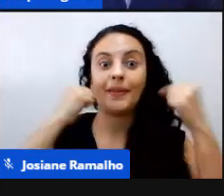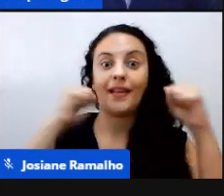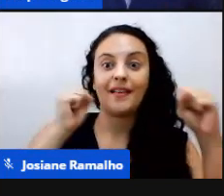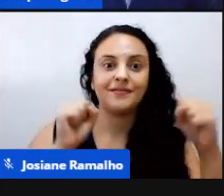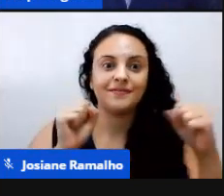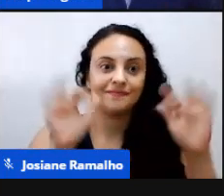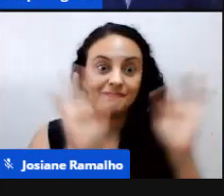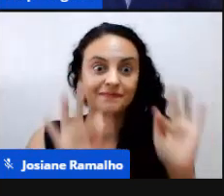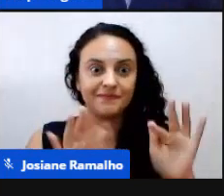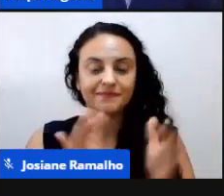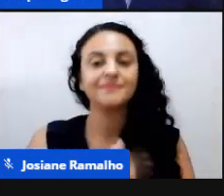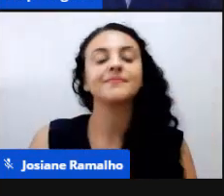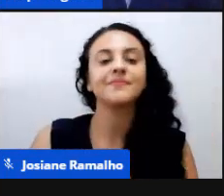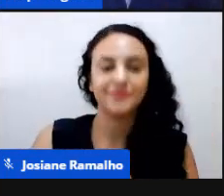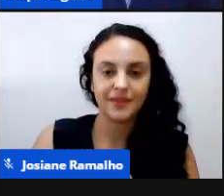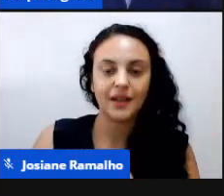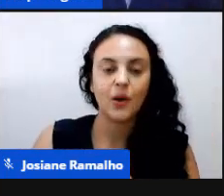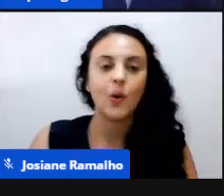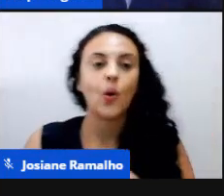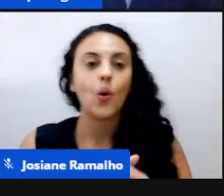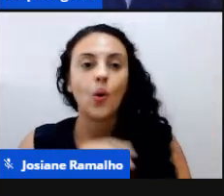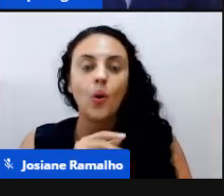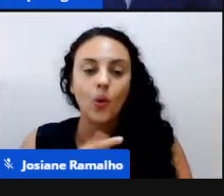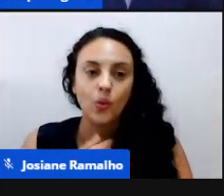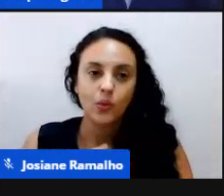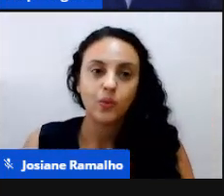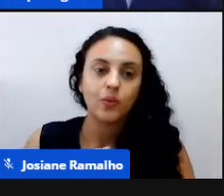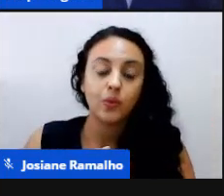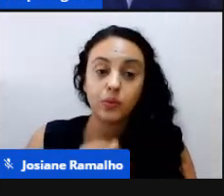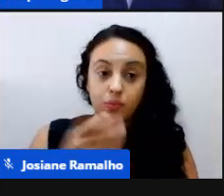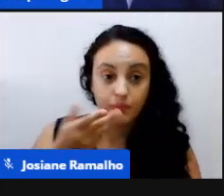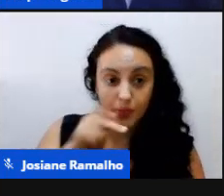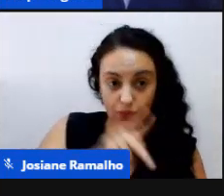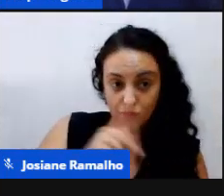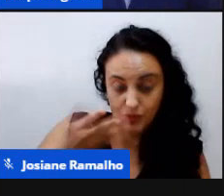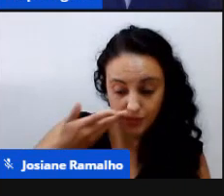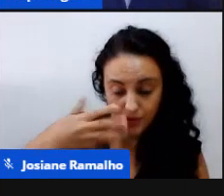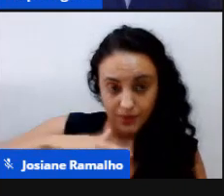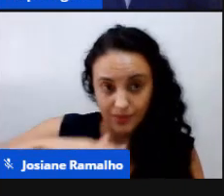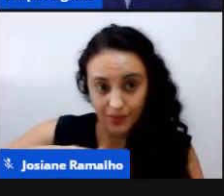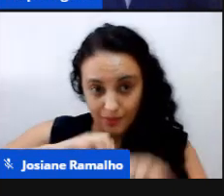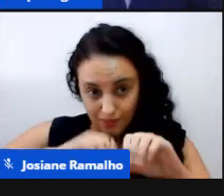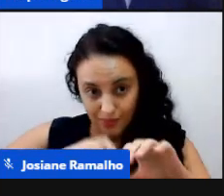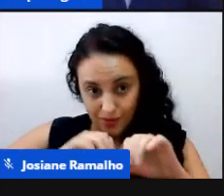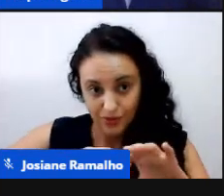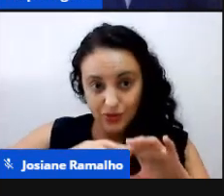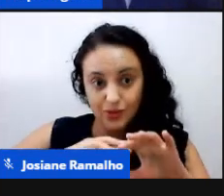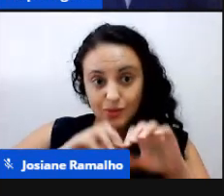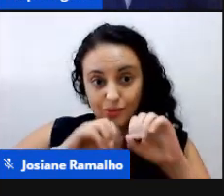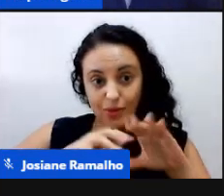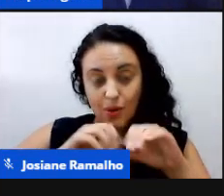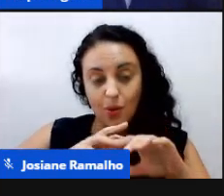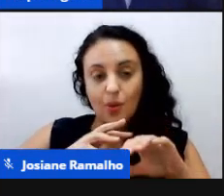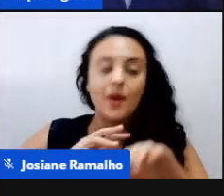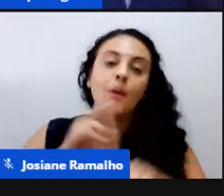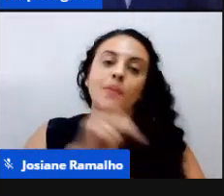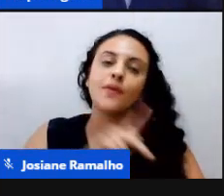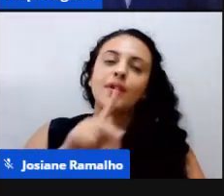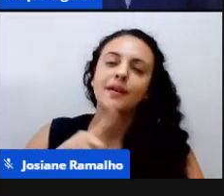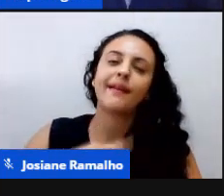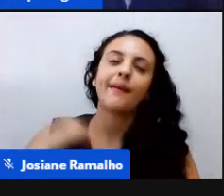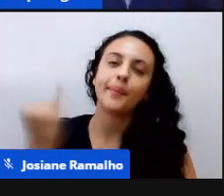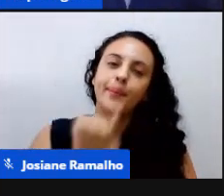vida dessa criança. Ser professor de educação infantil é ser aquele professor amado que faz muita importância na vida da criança, né,